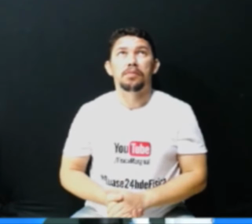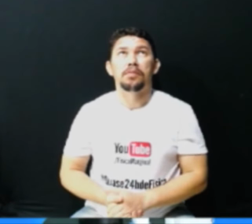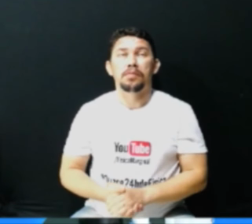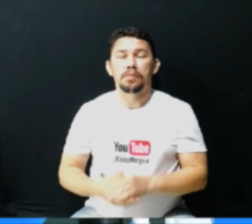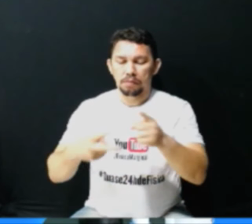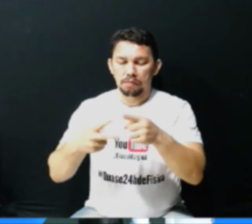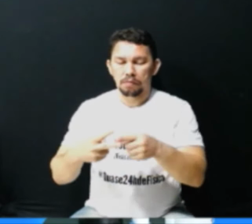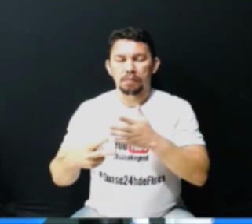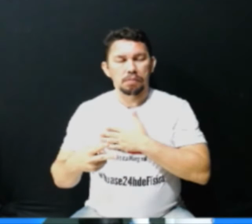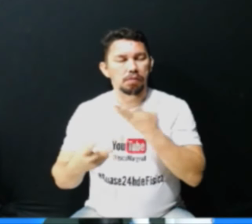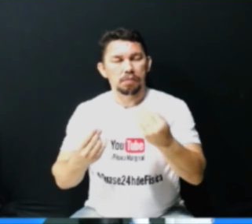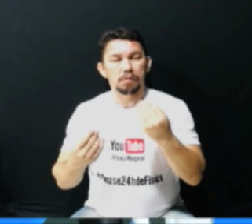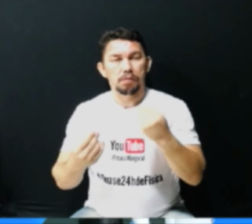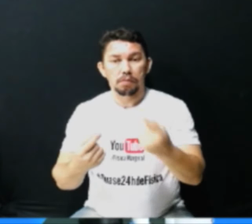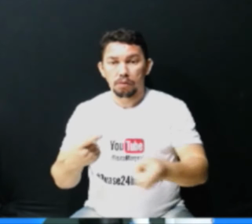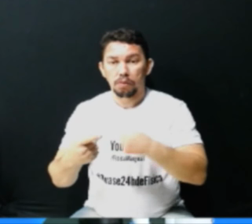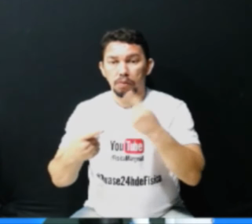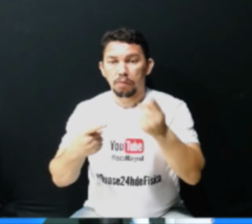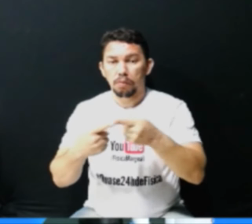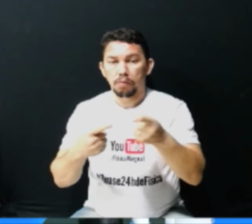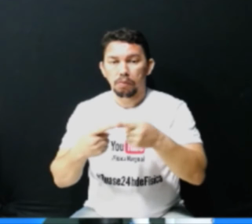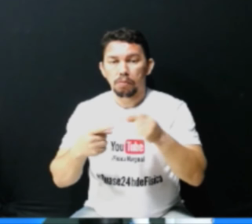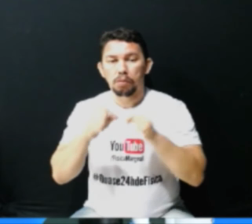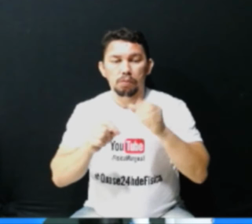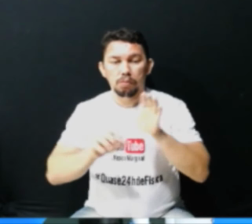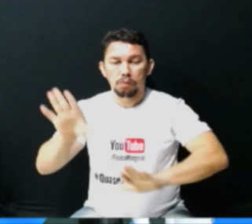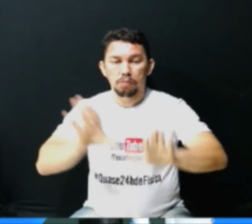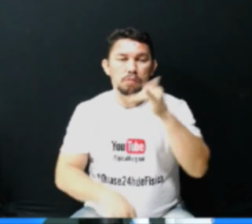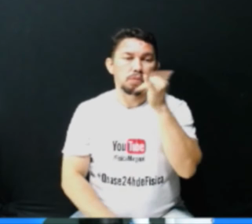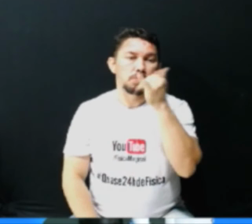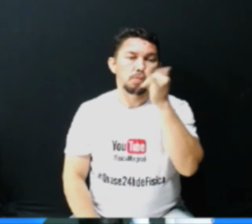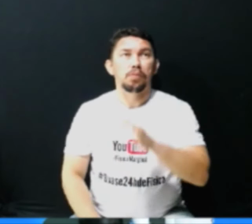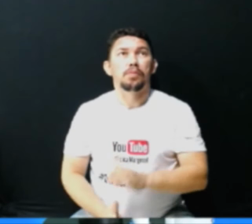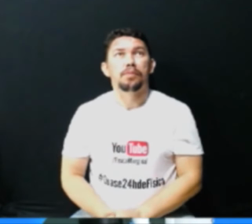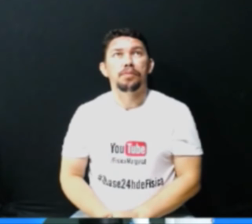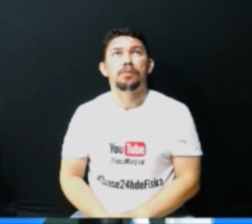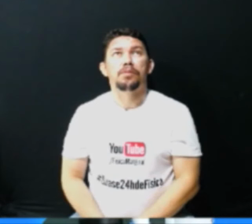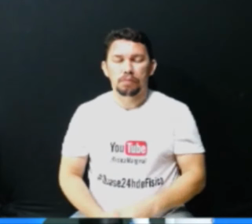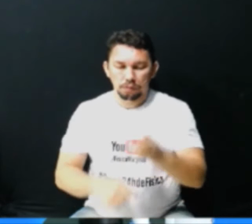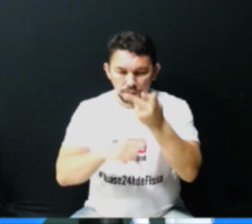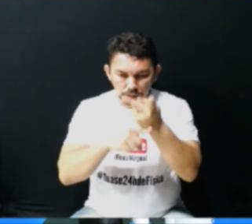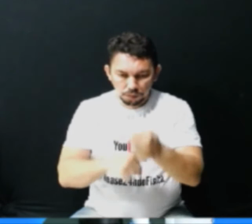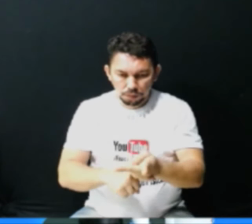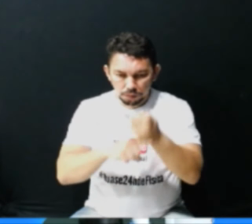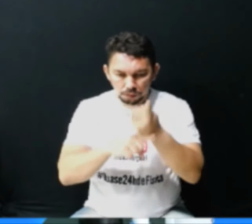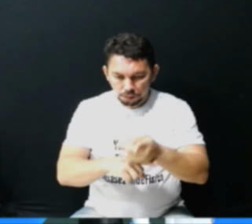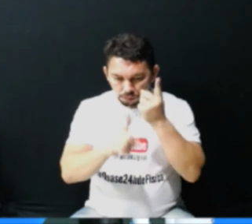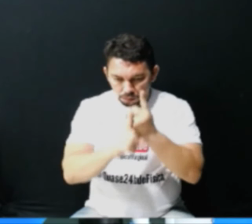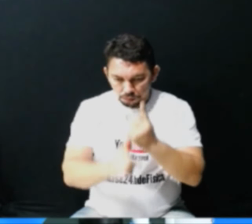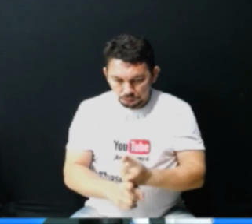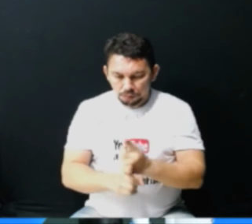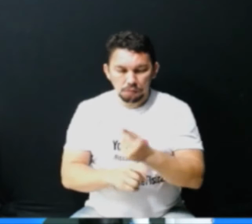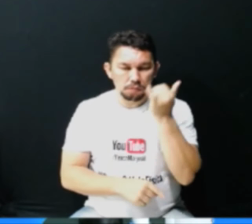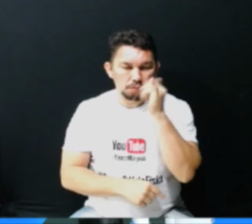bastante. Um deles tem a ver com a conservação da energia. Deixa eu ver se eu acho ele aqui agora. Aqui, cargas elétricas,